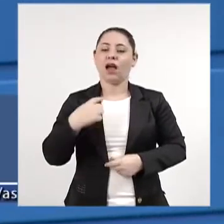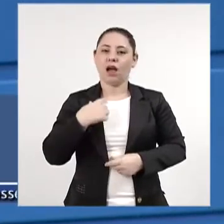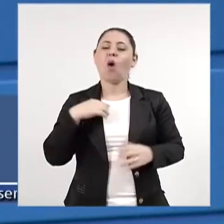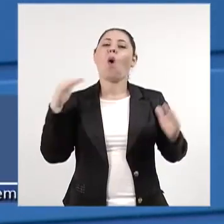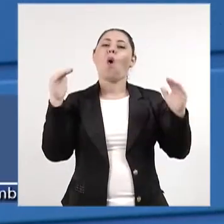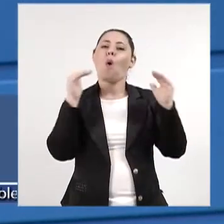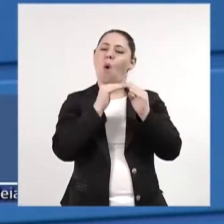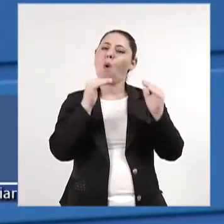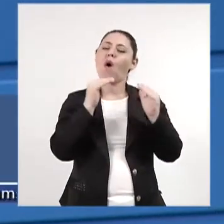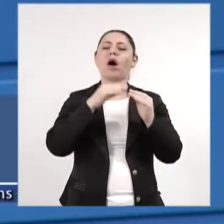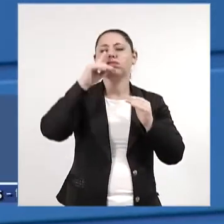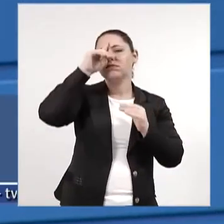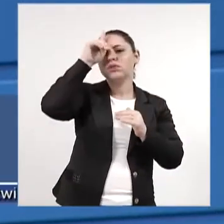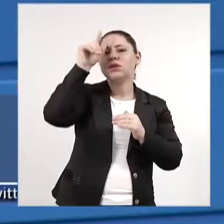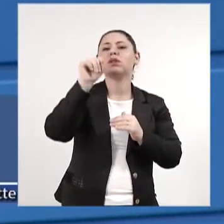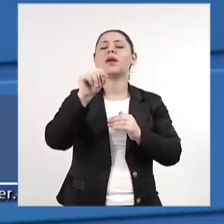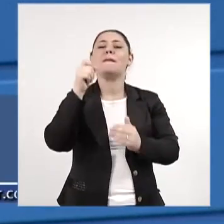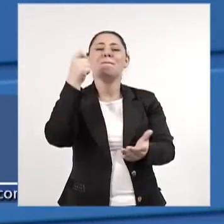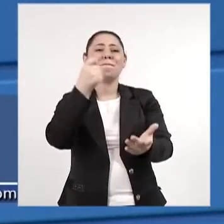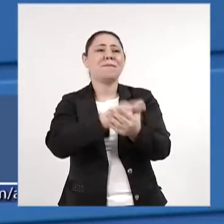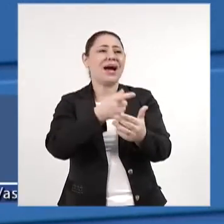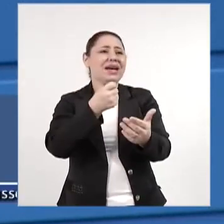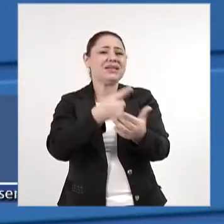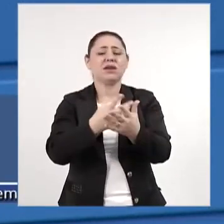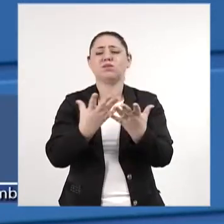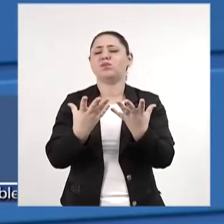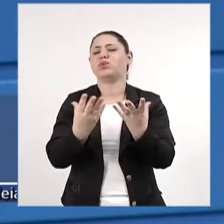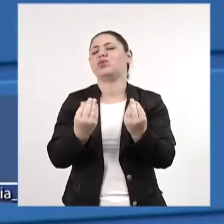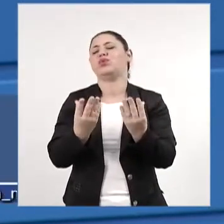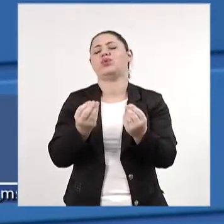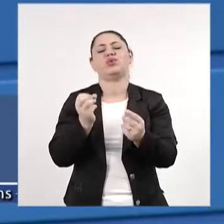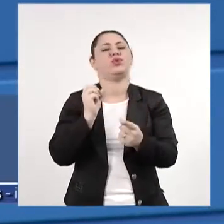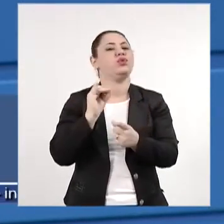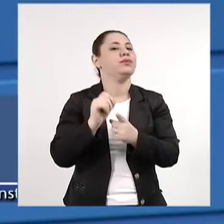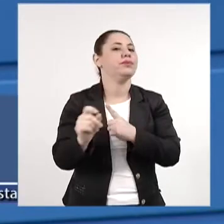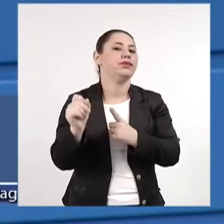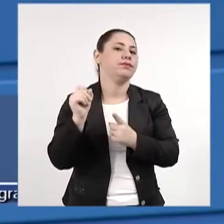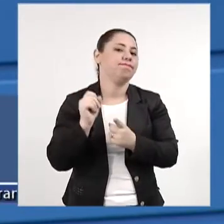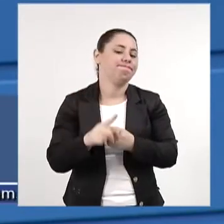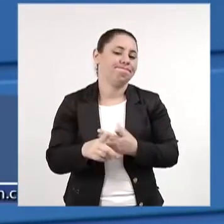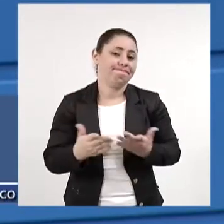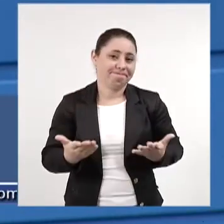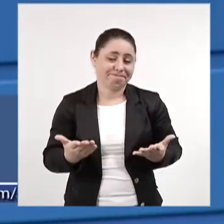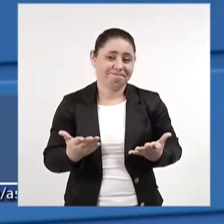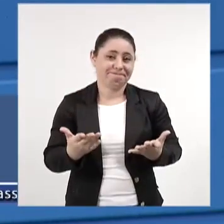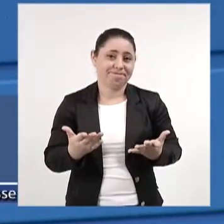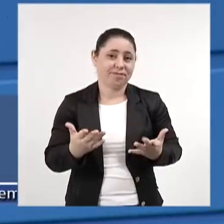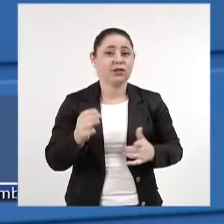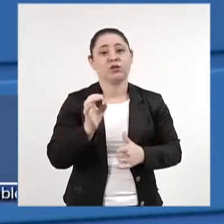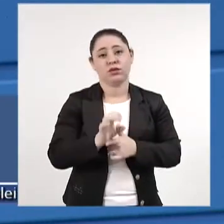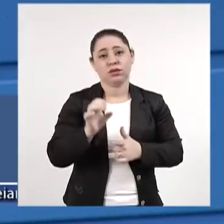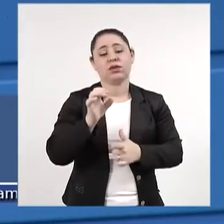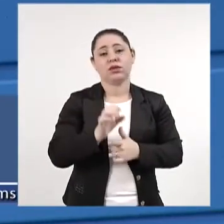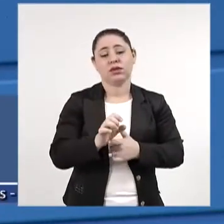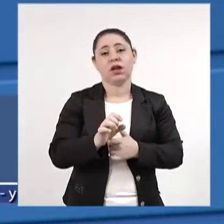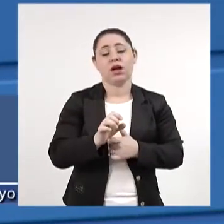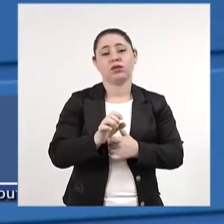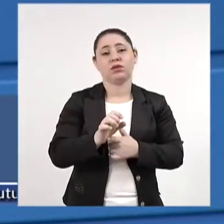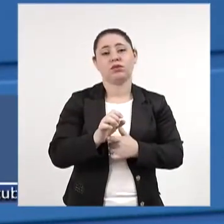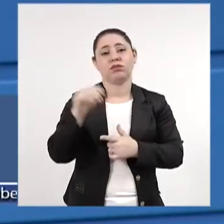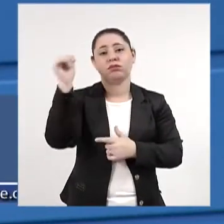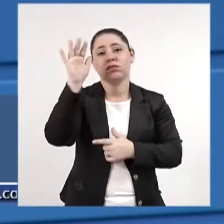ideia do senhor de que nós pagamos muito imposto e, infelizmente, o Estado brasileiro como um